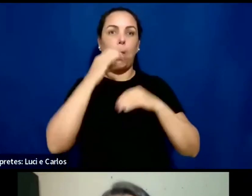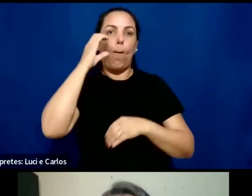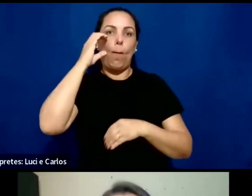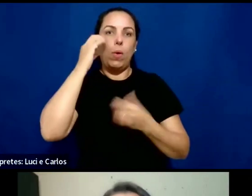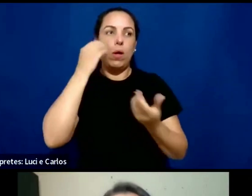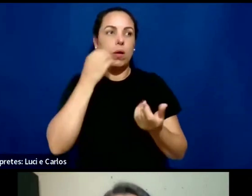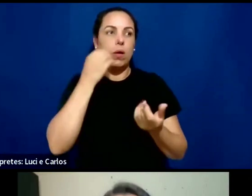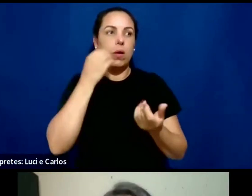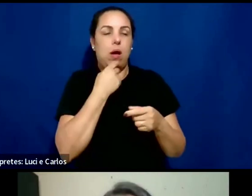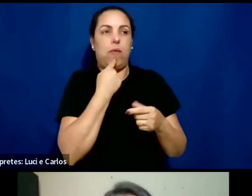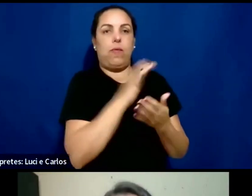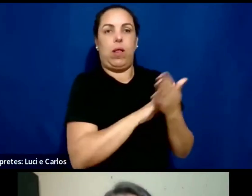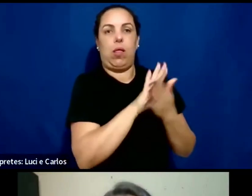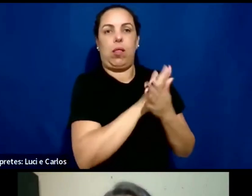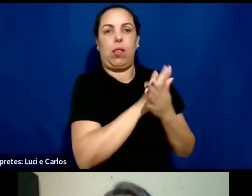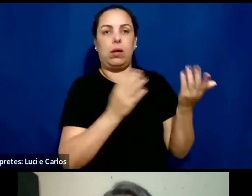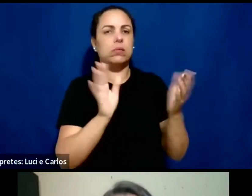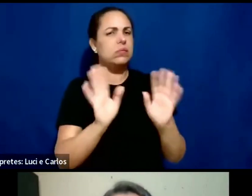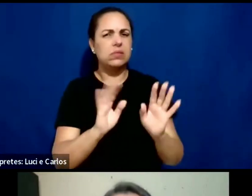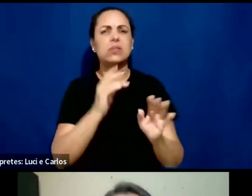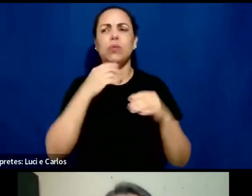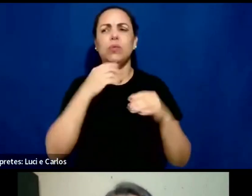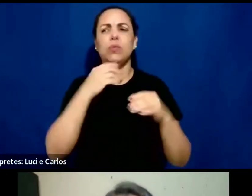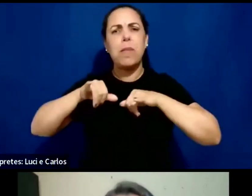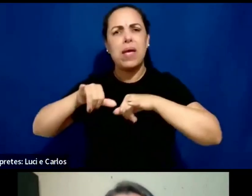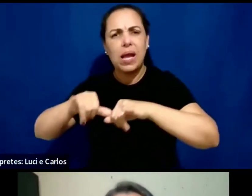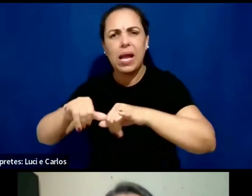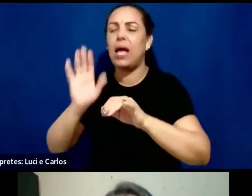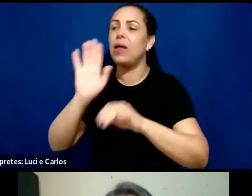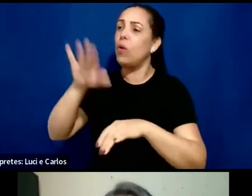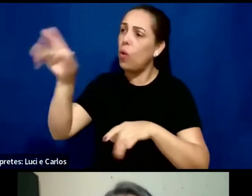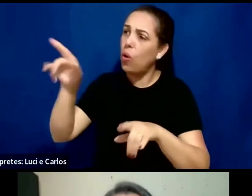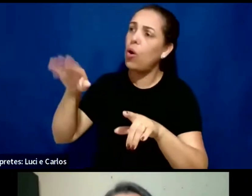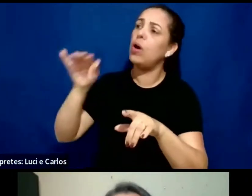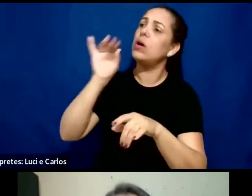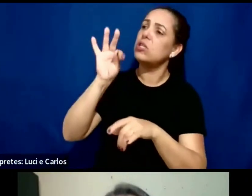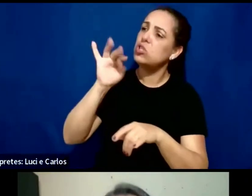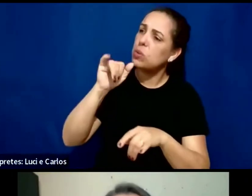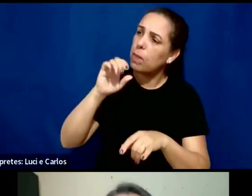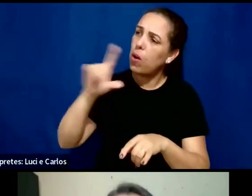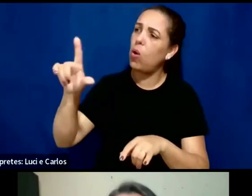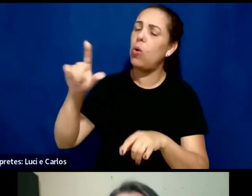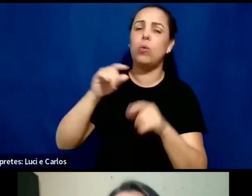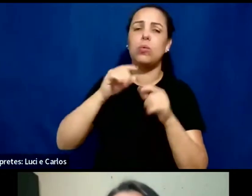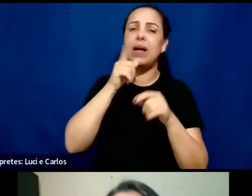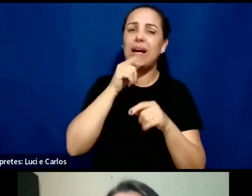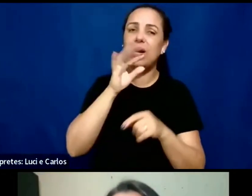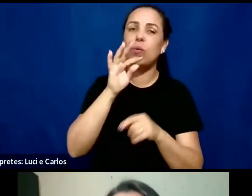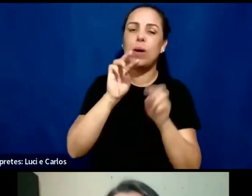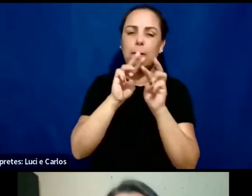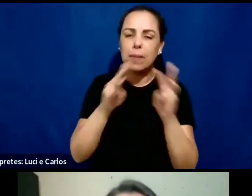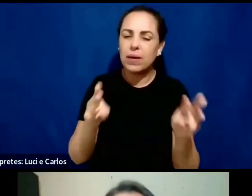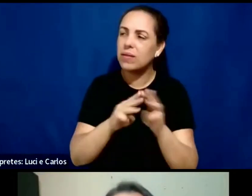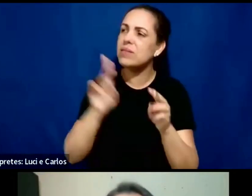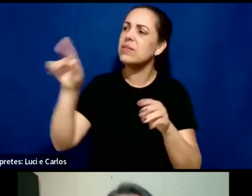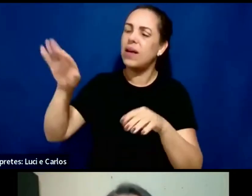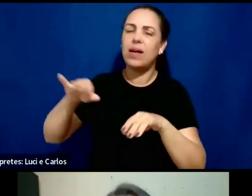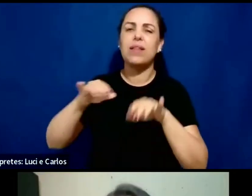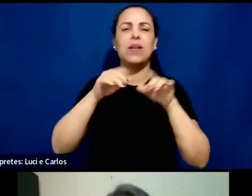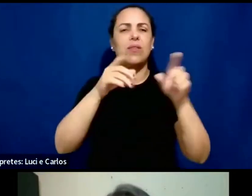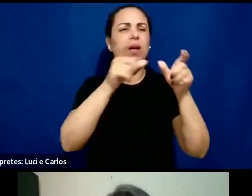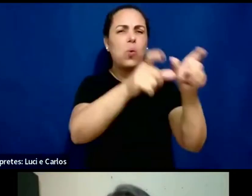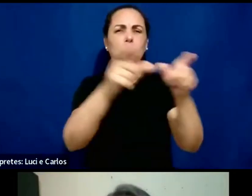que eu encontro. É na fila do mercado, na padaria que eu vou, em qualquer lugar, qualquer pessoa que eu tenho